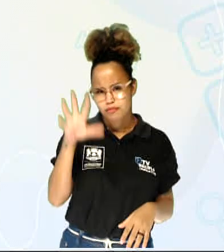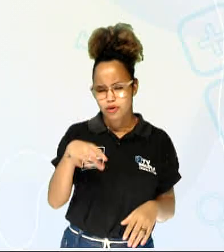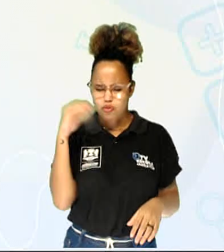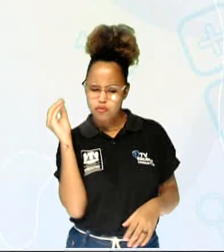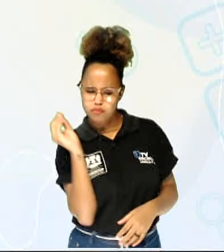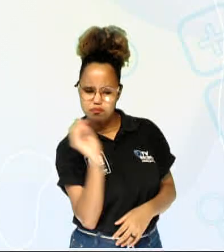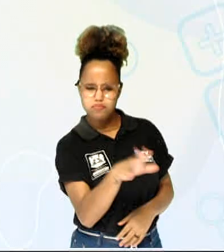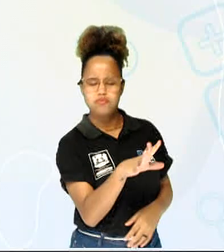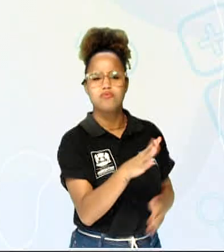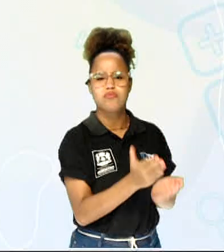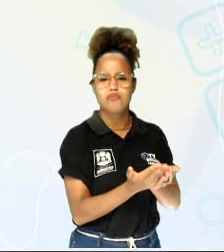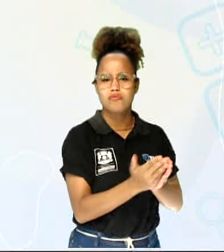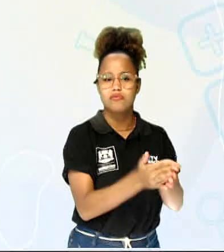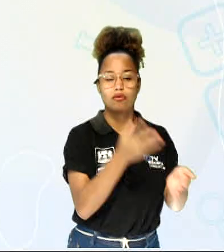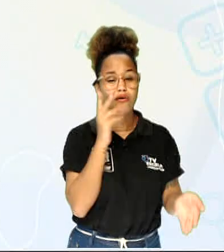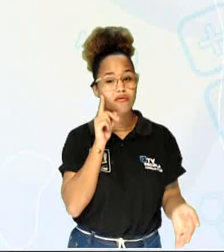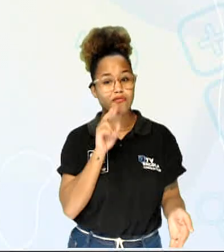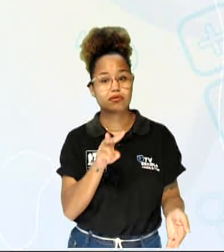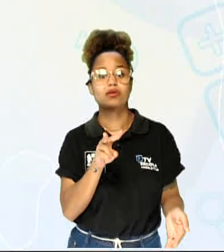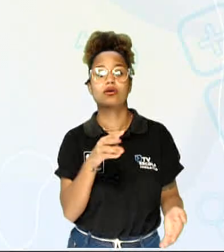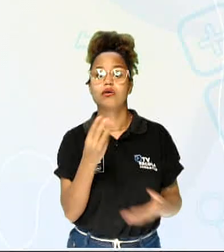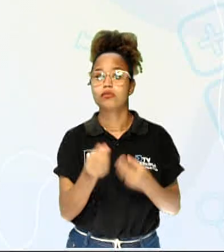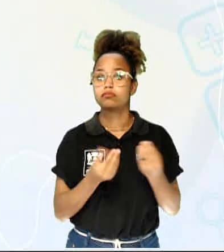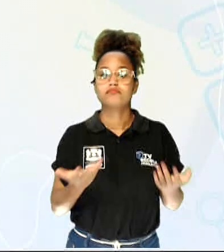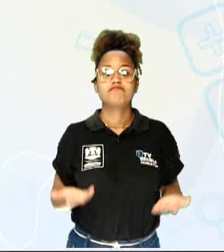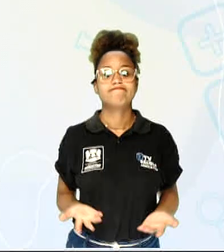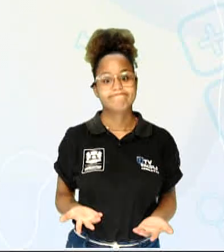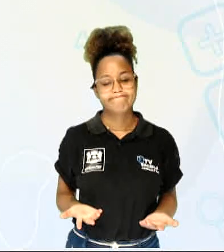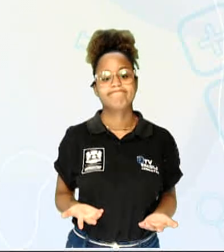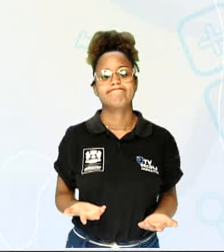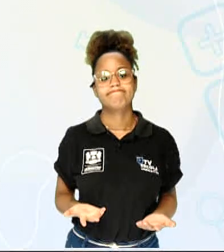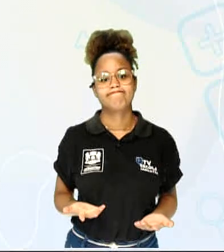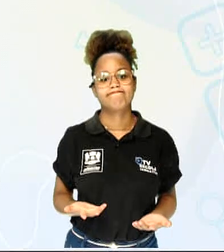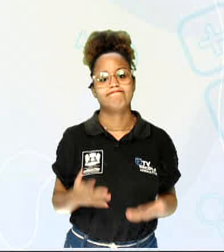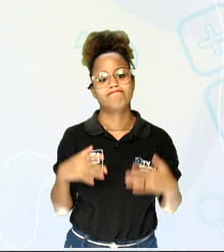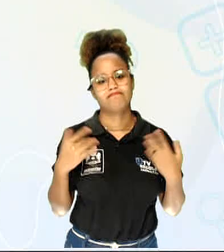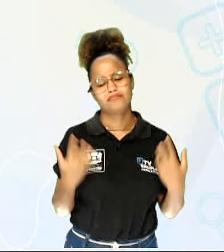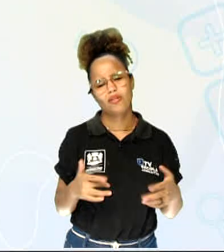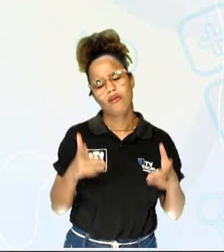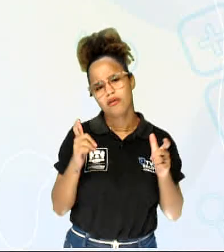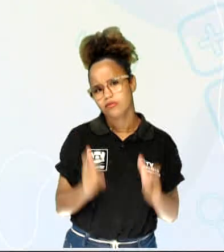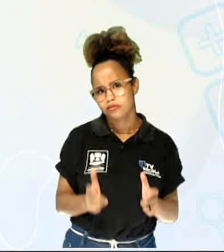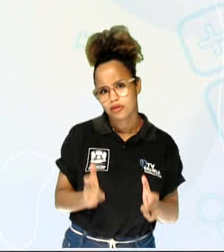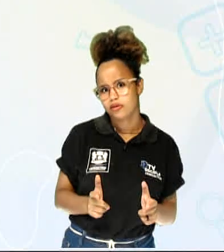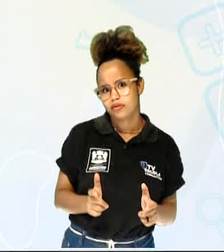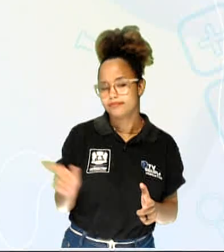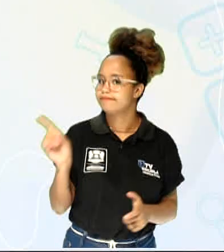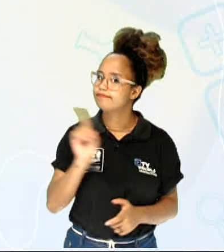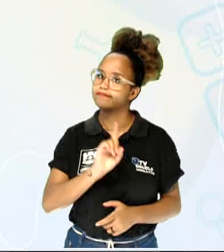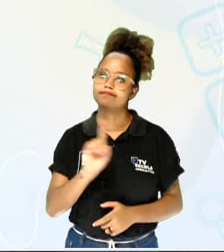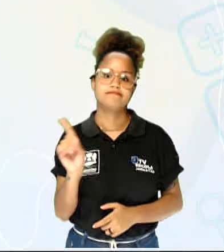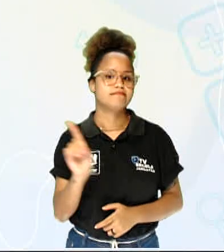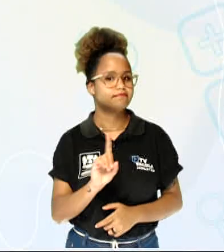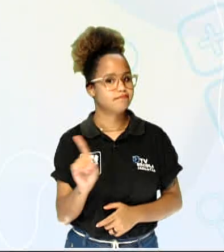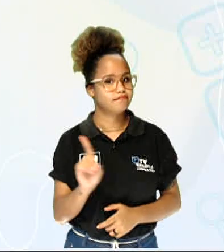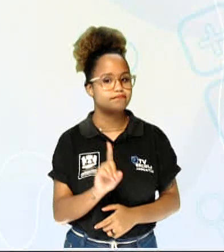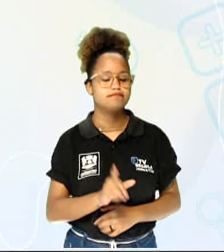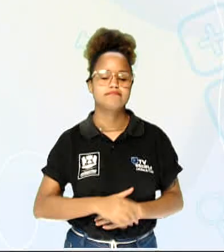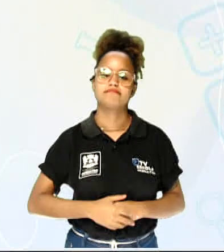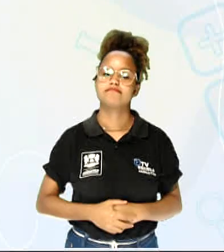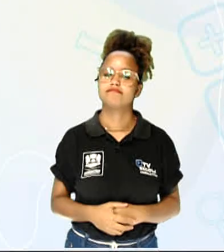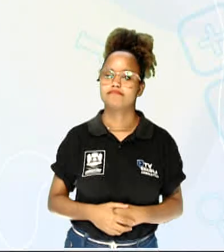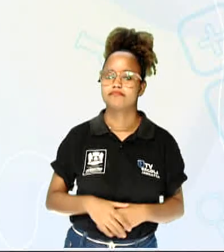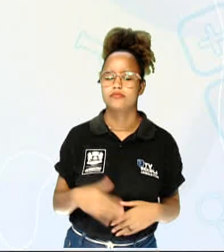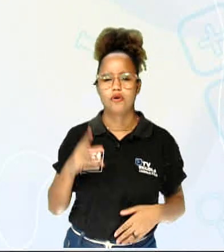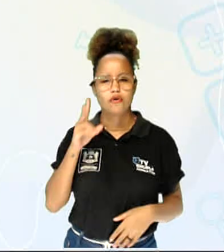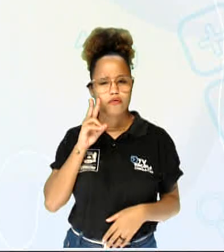soltou no barquinho e olha só onde foi parar. Meu Deus, isso é lugar? Nananina? Não. Vamos